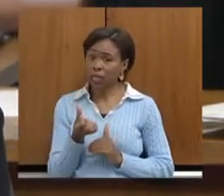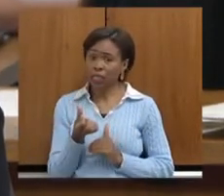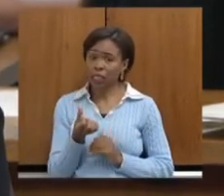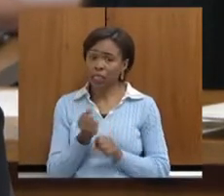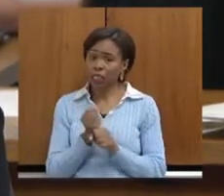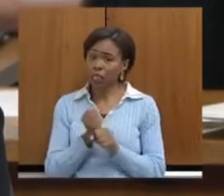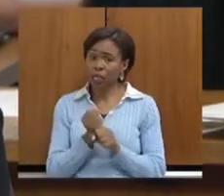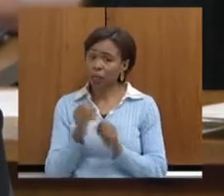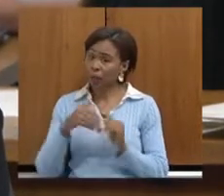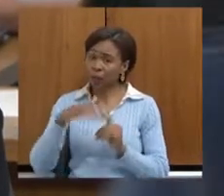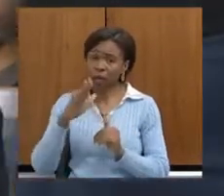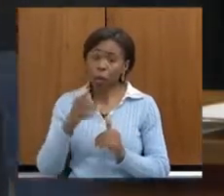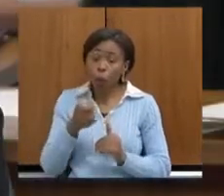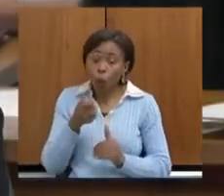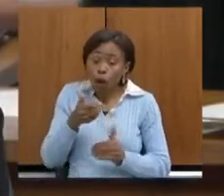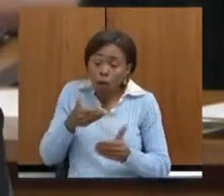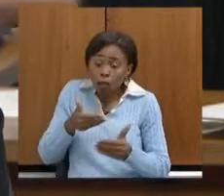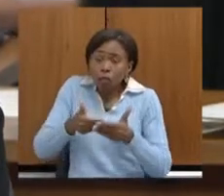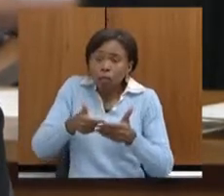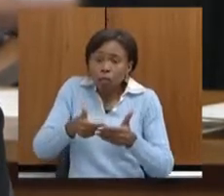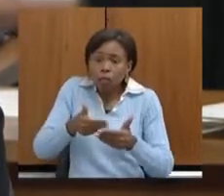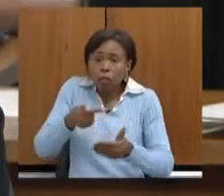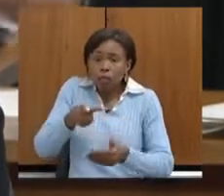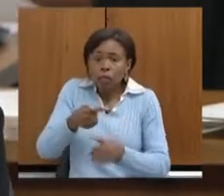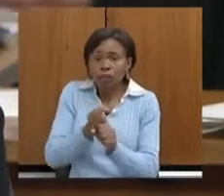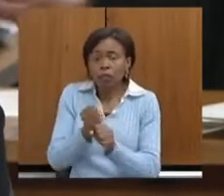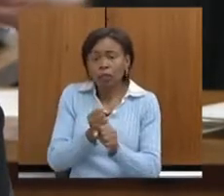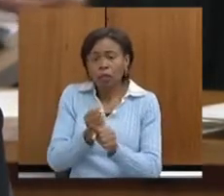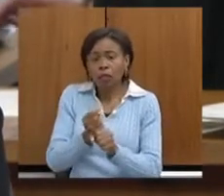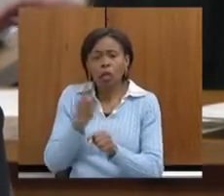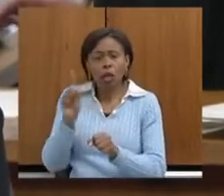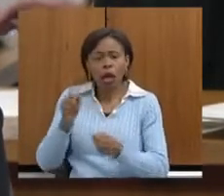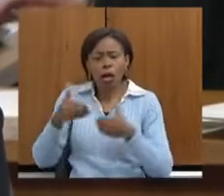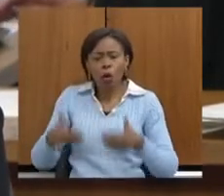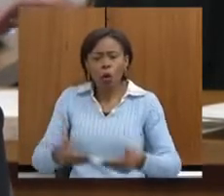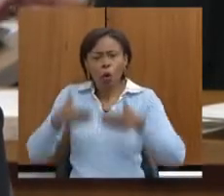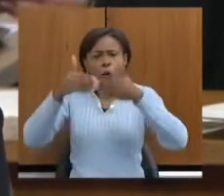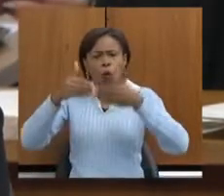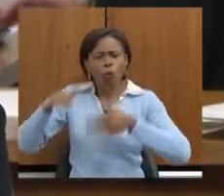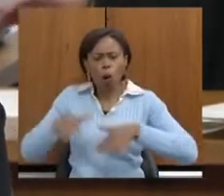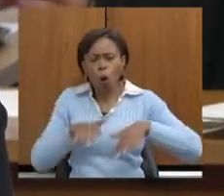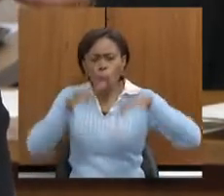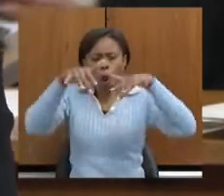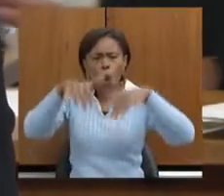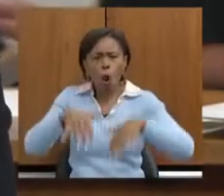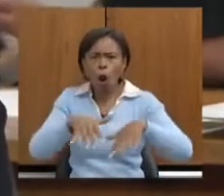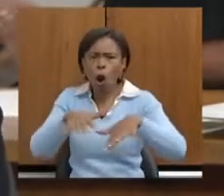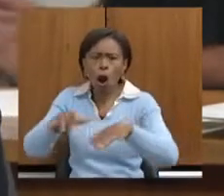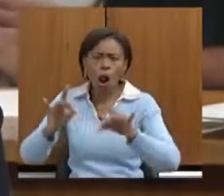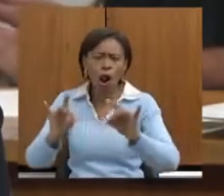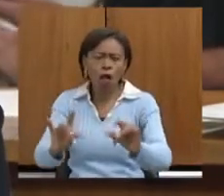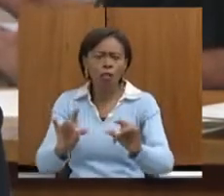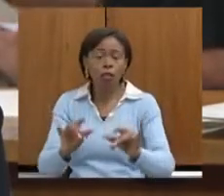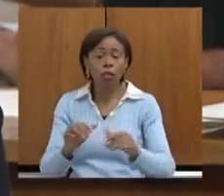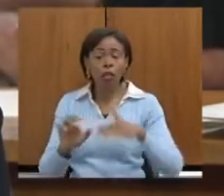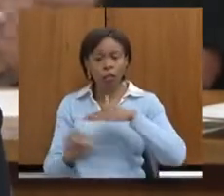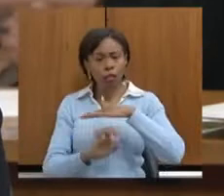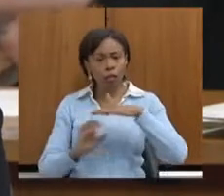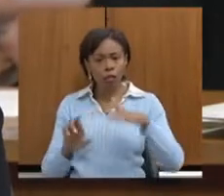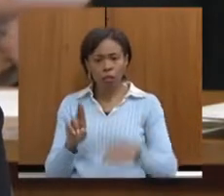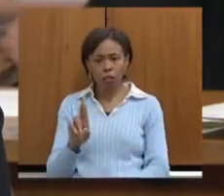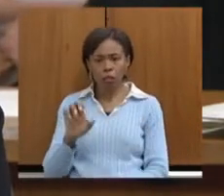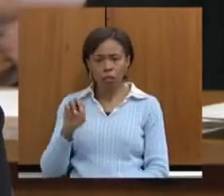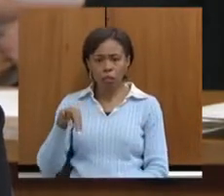sete anos do rompimento e vejam dados da fundação renova que são questionados pelo poder